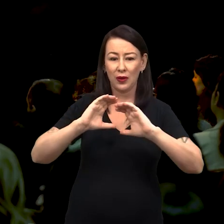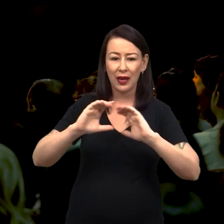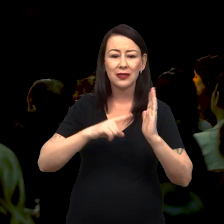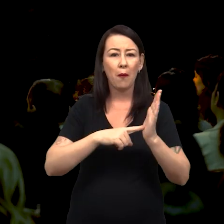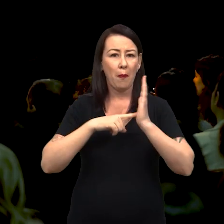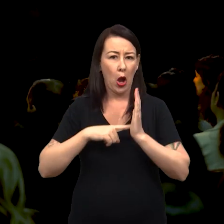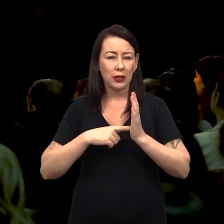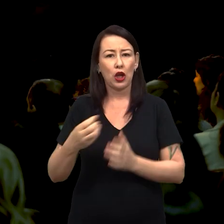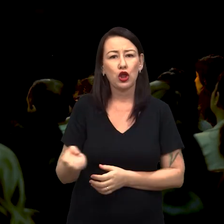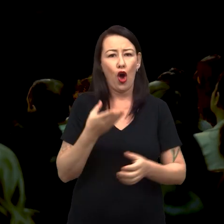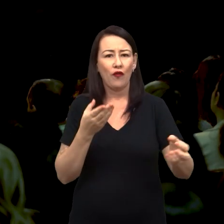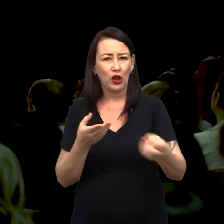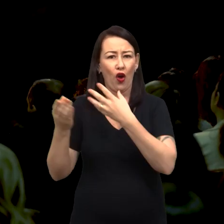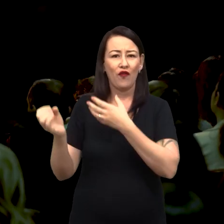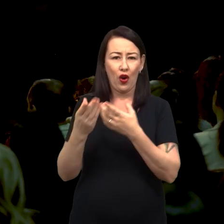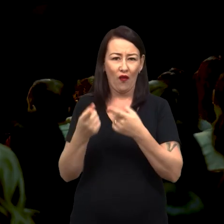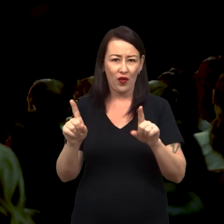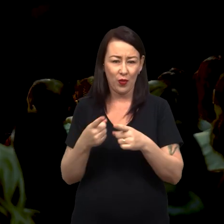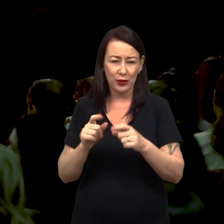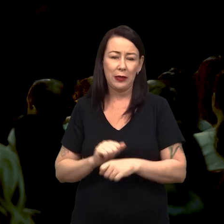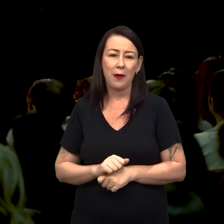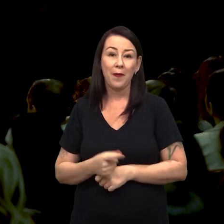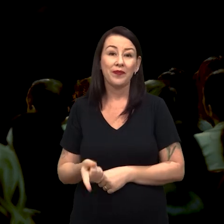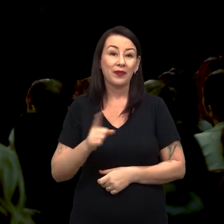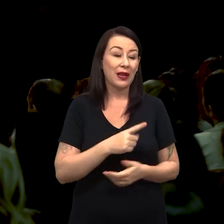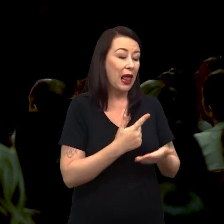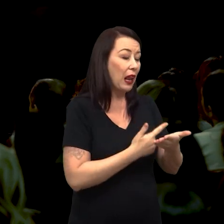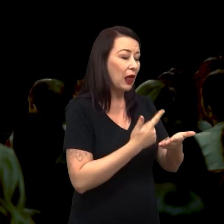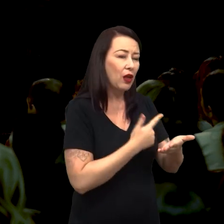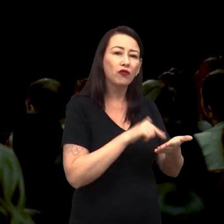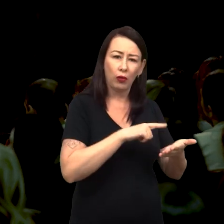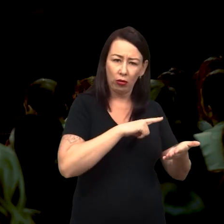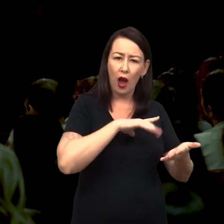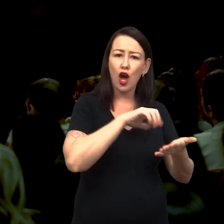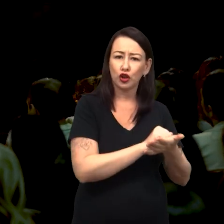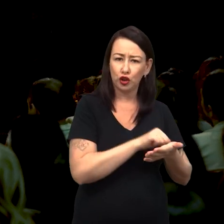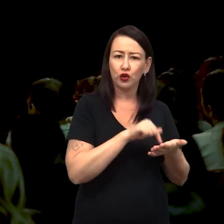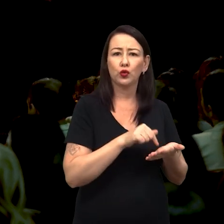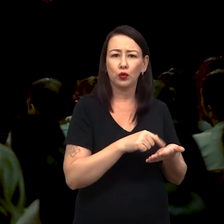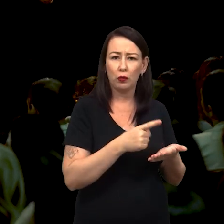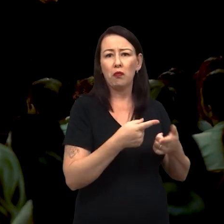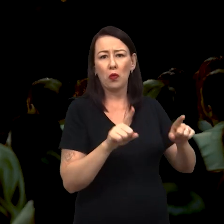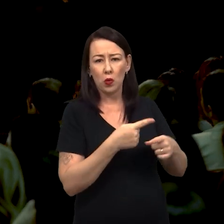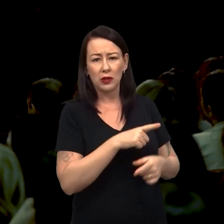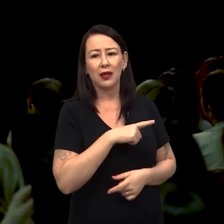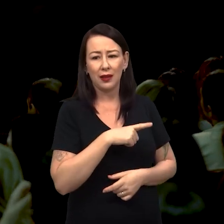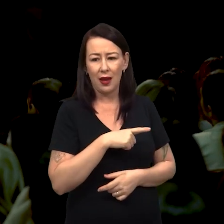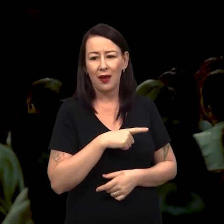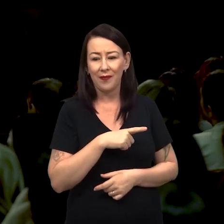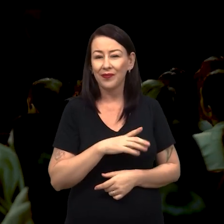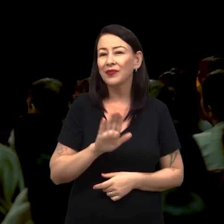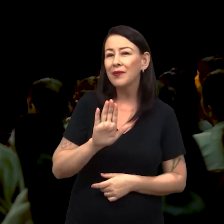repertório, os livros registram repertórios. Tem uma realidade que existe